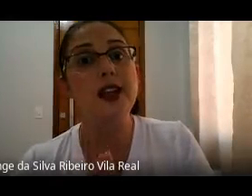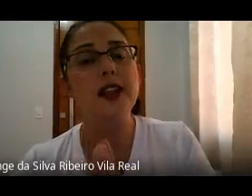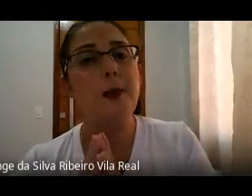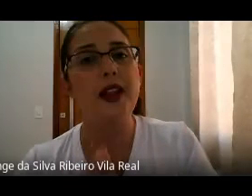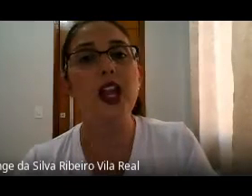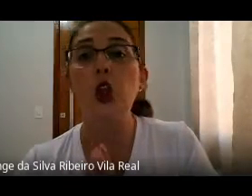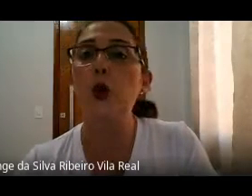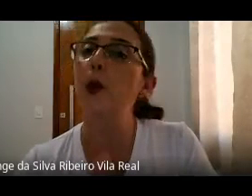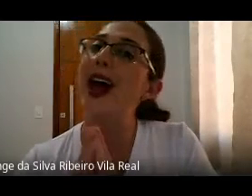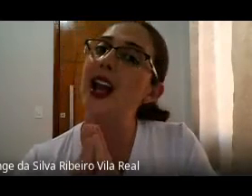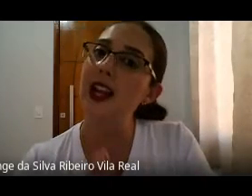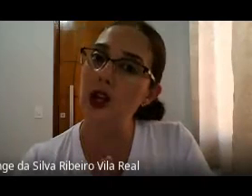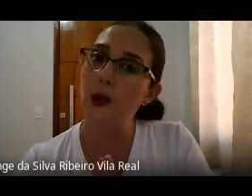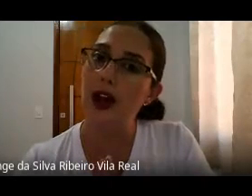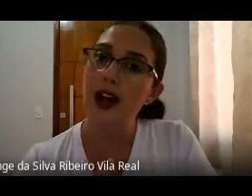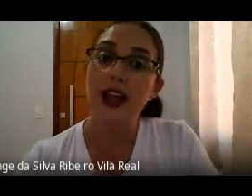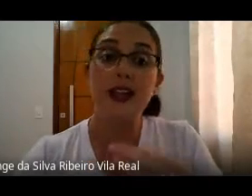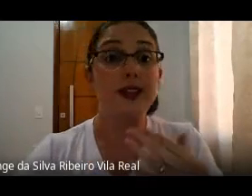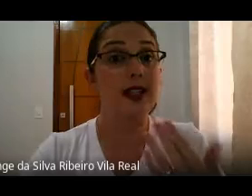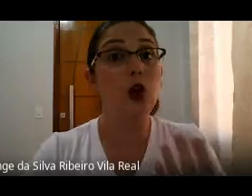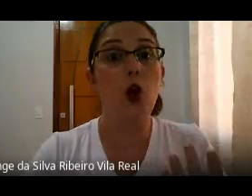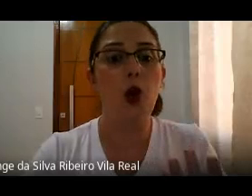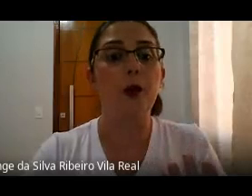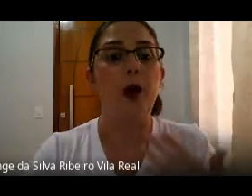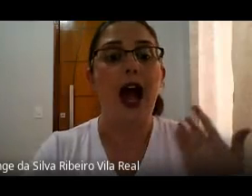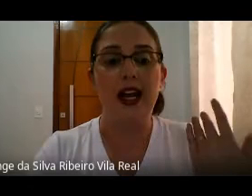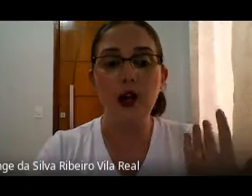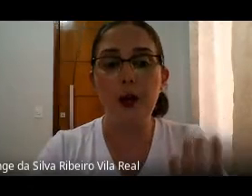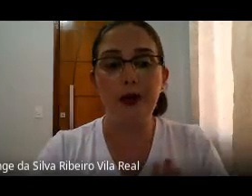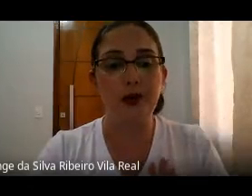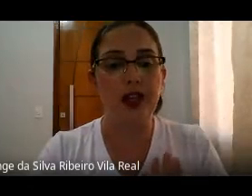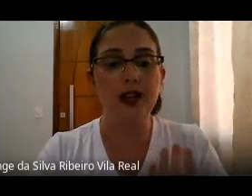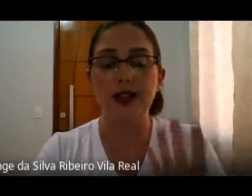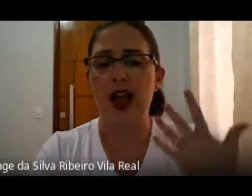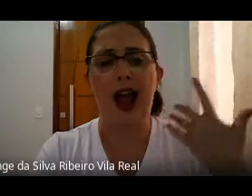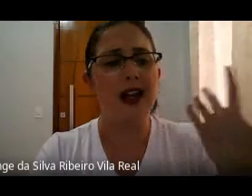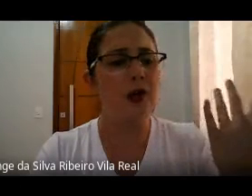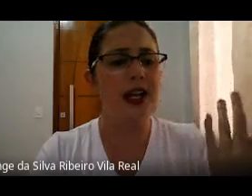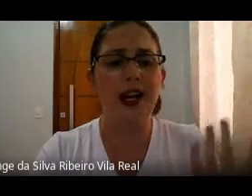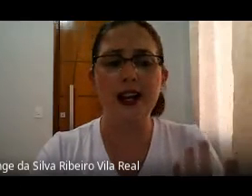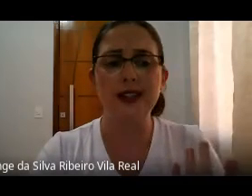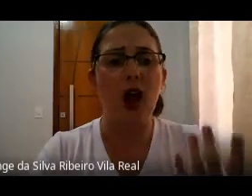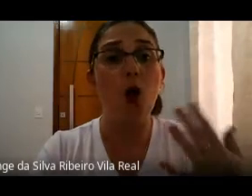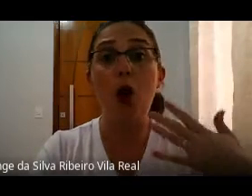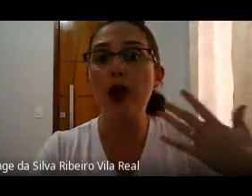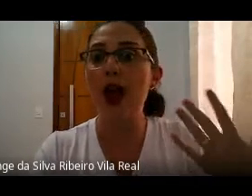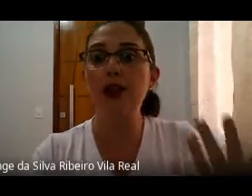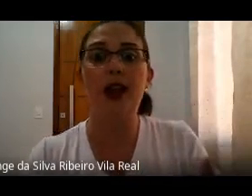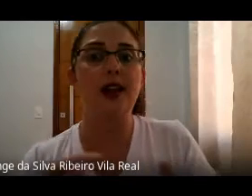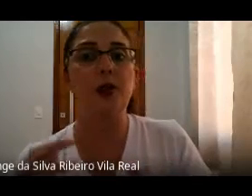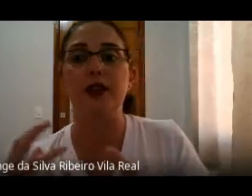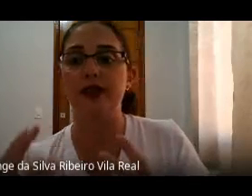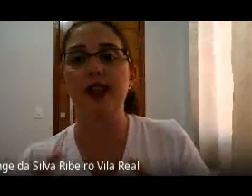que você está aprendendo uma língua e que, assim como a língua portuguesa, a língua inglesa ou